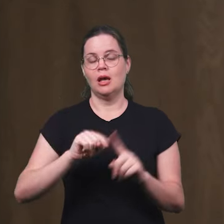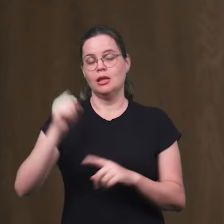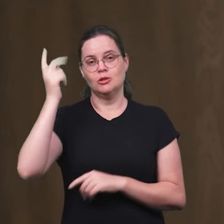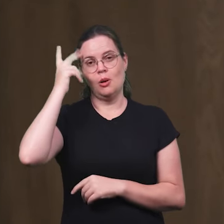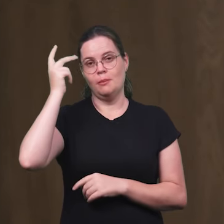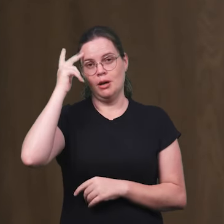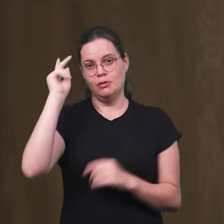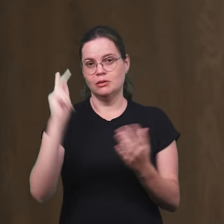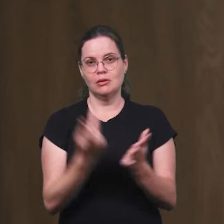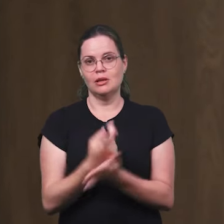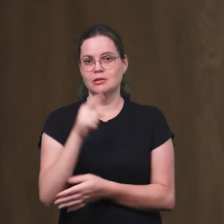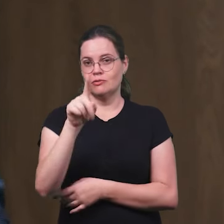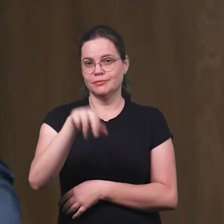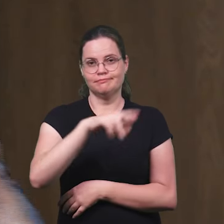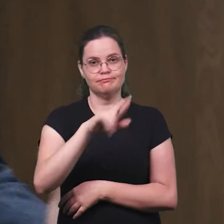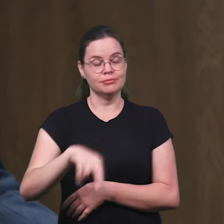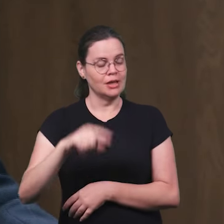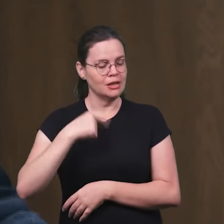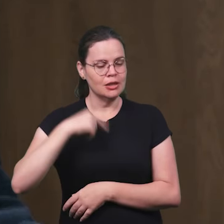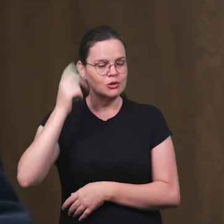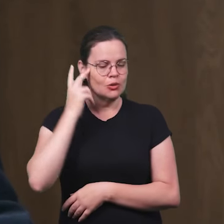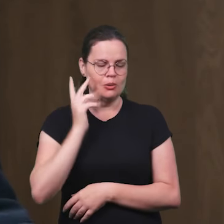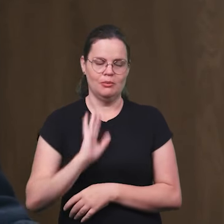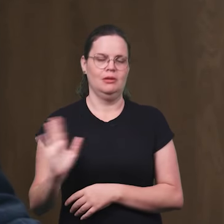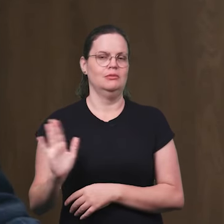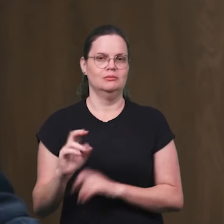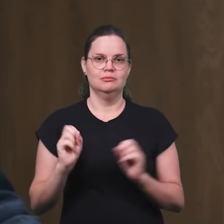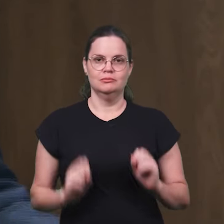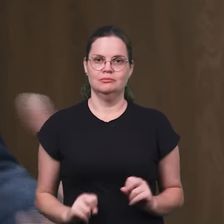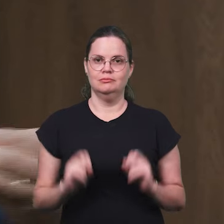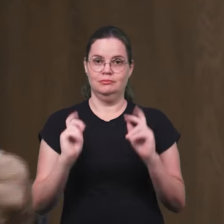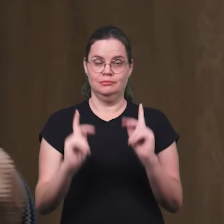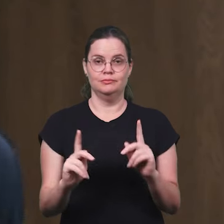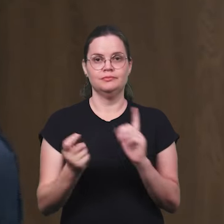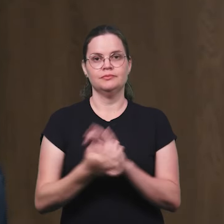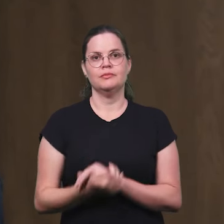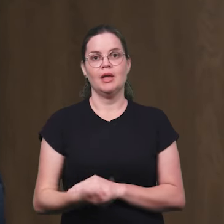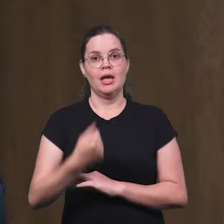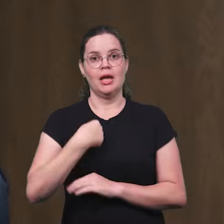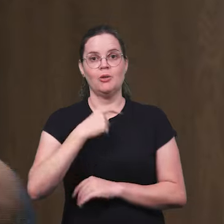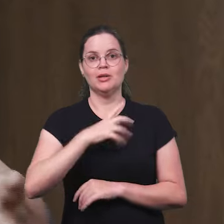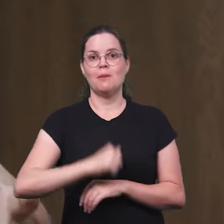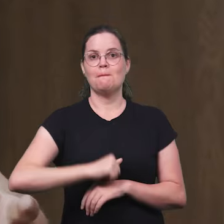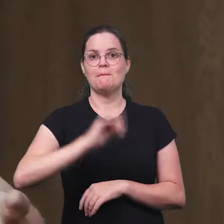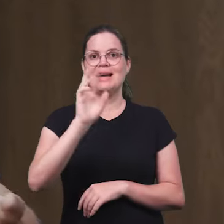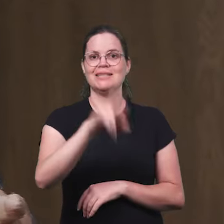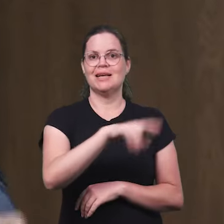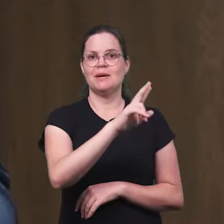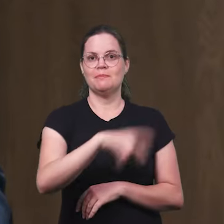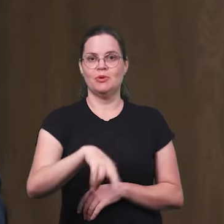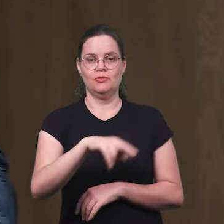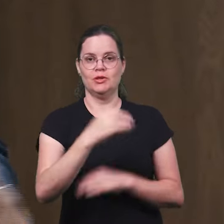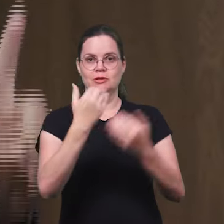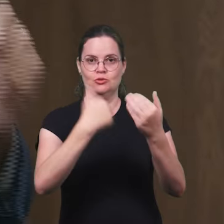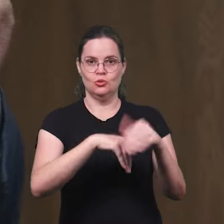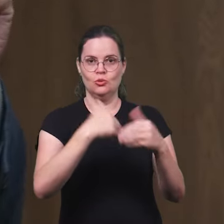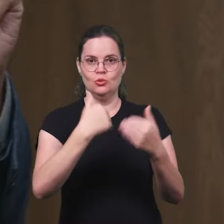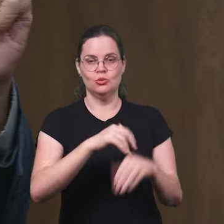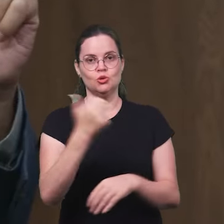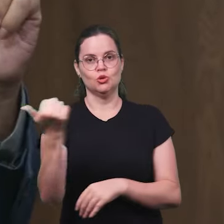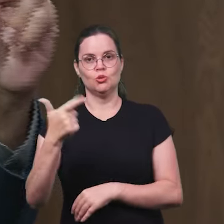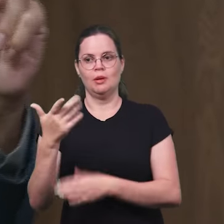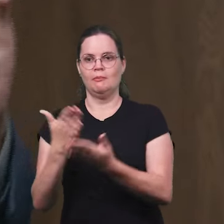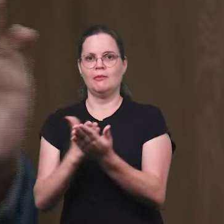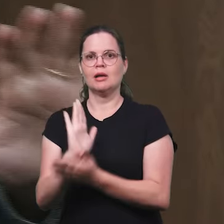algum momento, tá? Eu tenho muito mais reprovações no meu currículo do que aprovações. Mas a gente só precisa passar